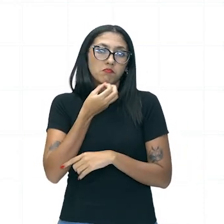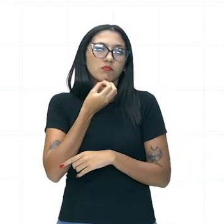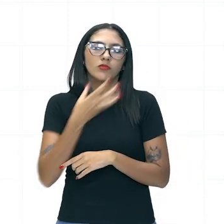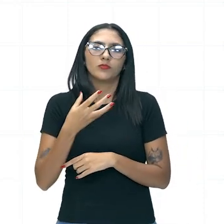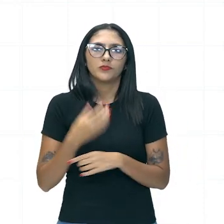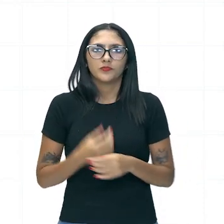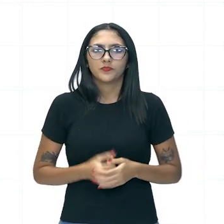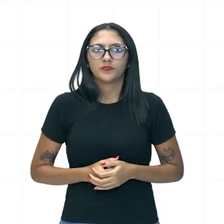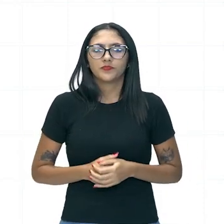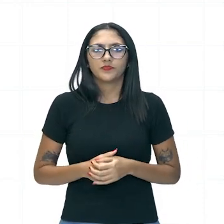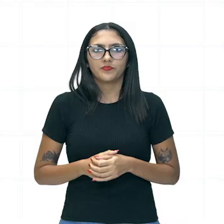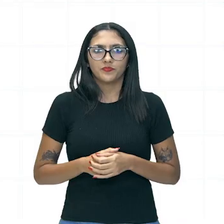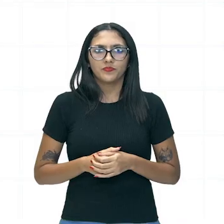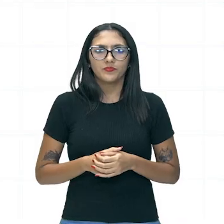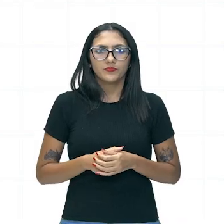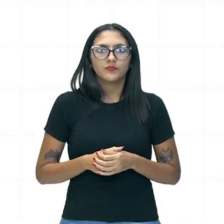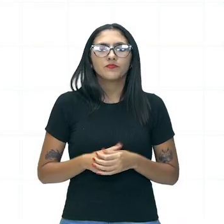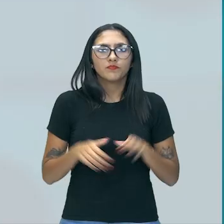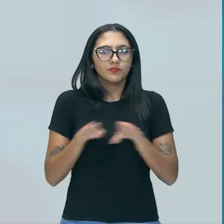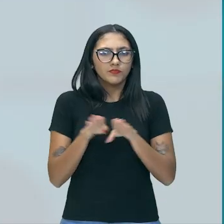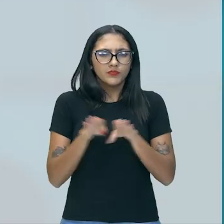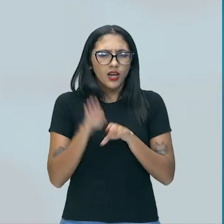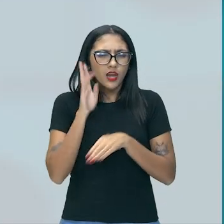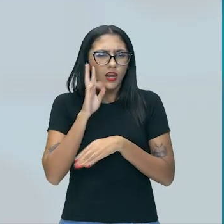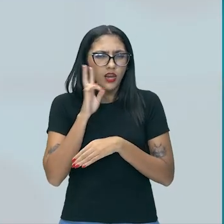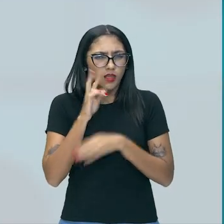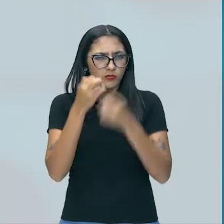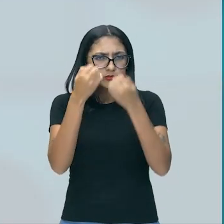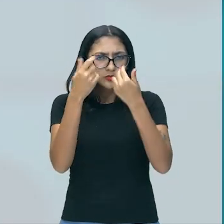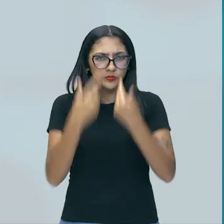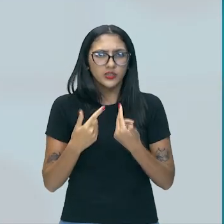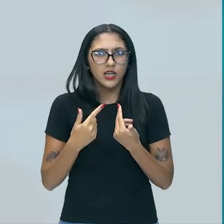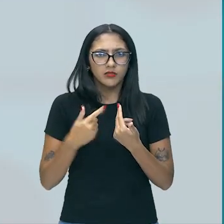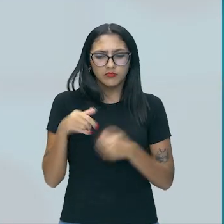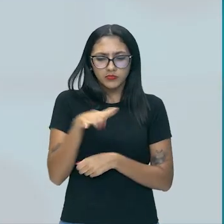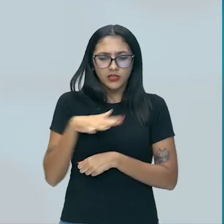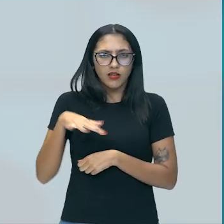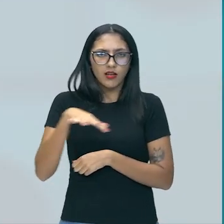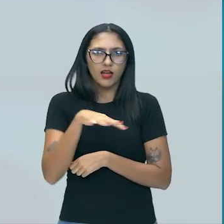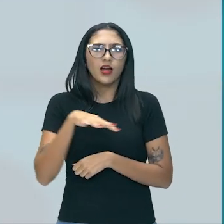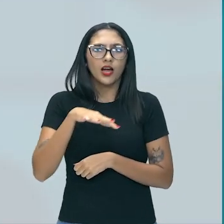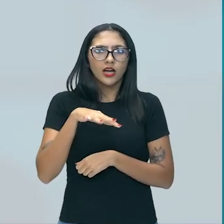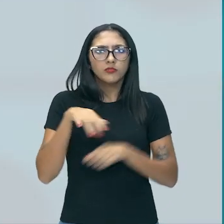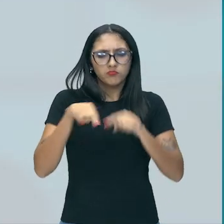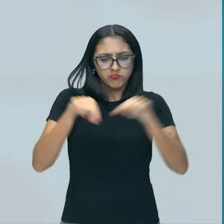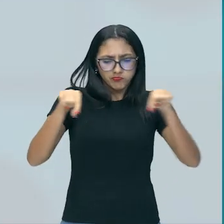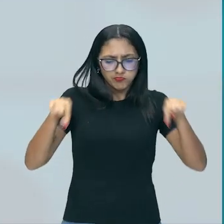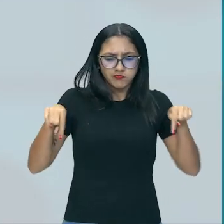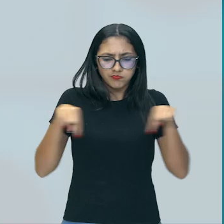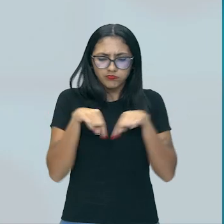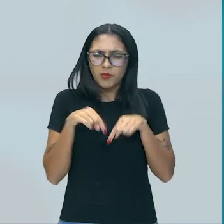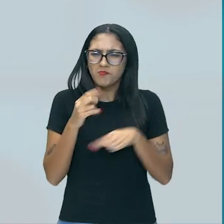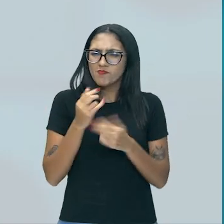para vocês, o campo, ele é parecido, né? Ele lembra muito um campo de futebol, tem algumas marcações